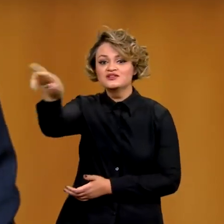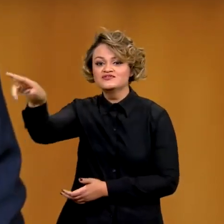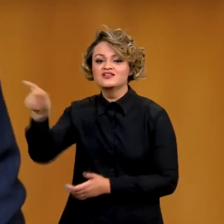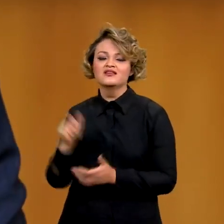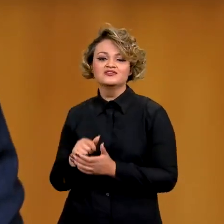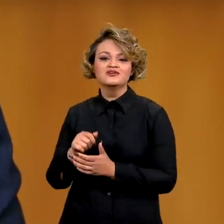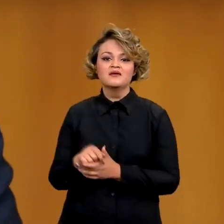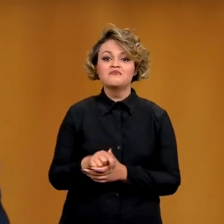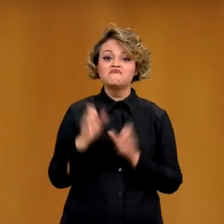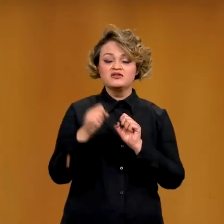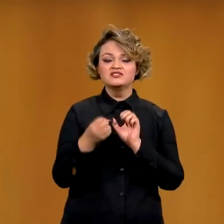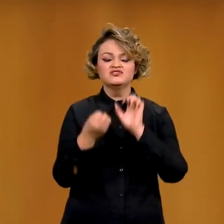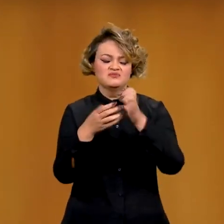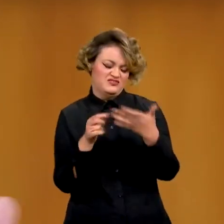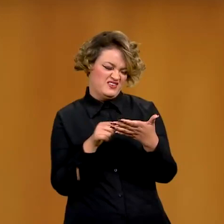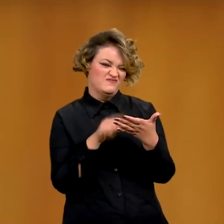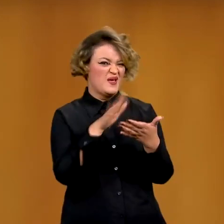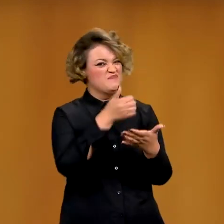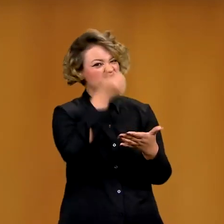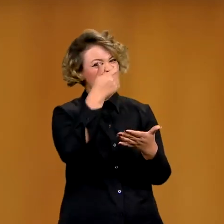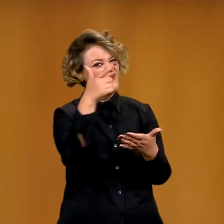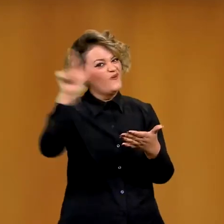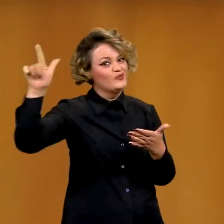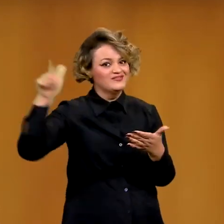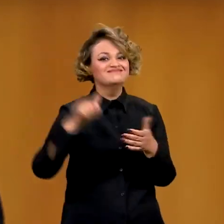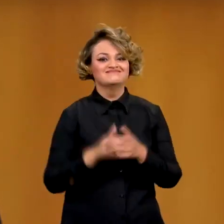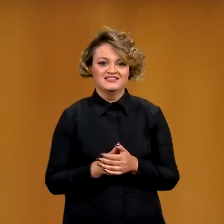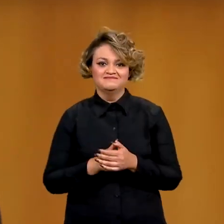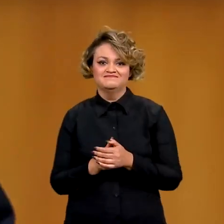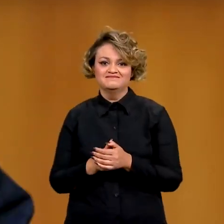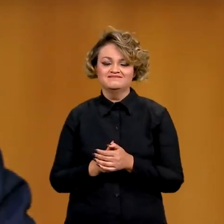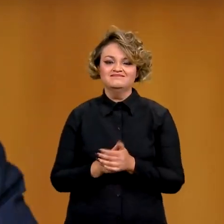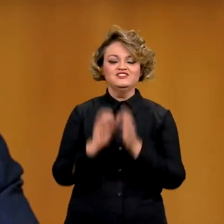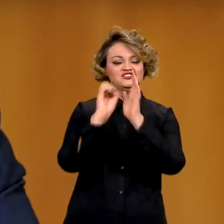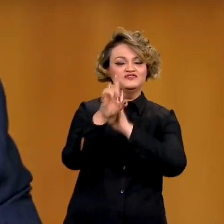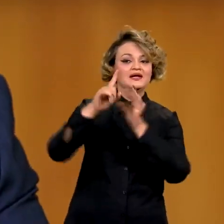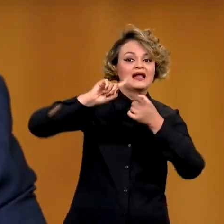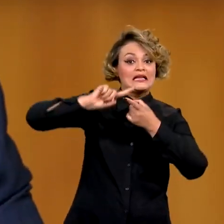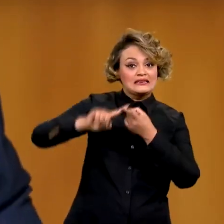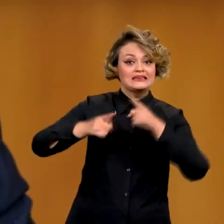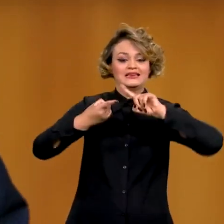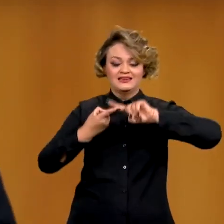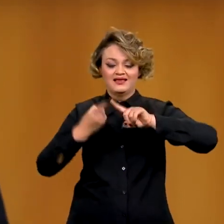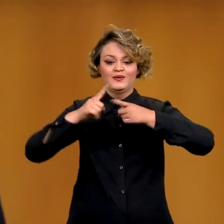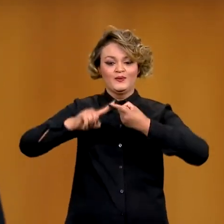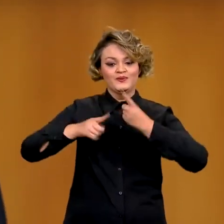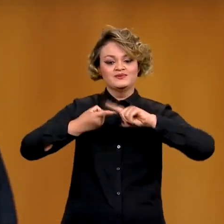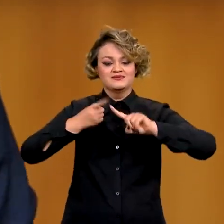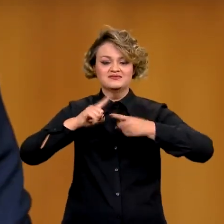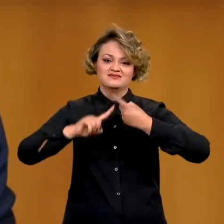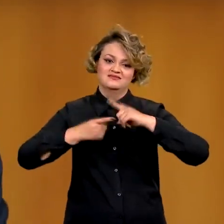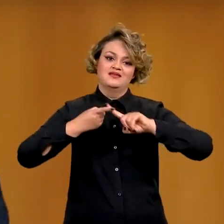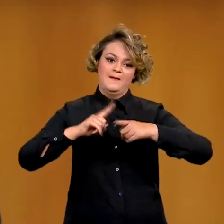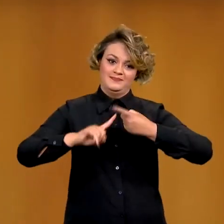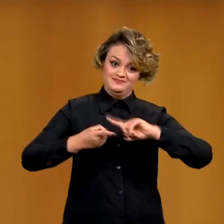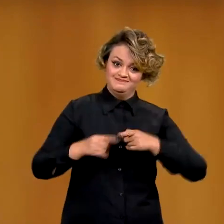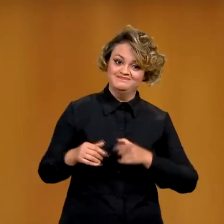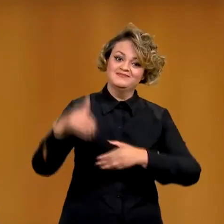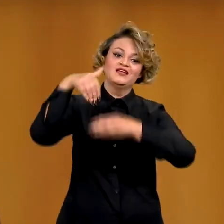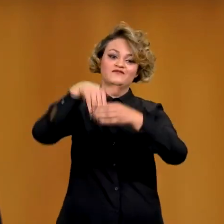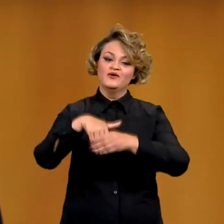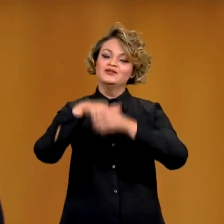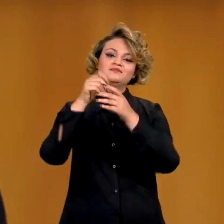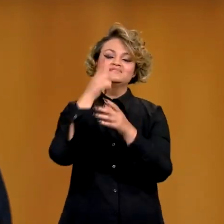no projeto de lei melhor do que aquela que o governo apresentou então Aquilo é feito o acordo é que levantado e você precisa